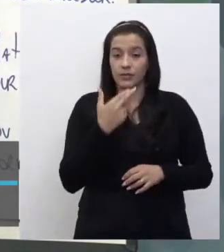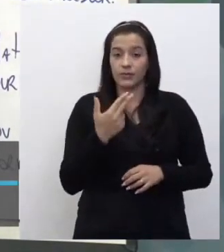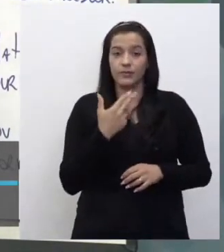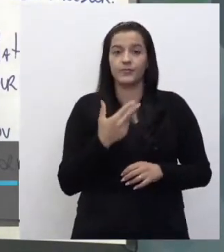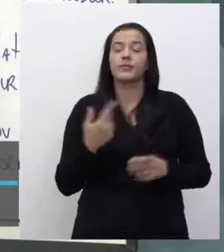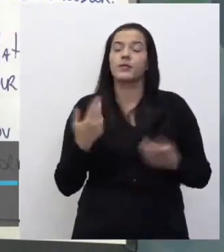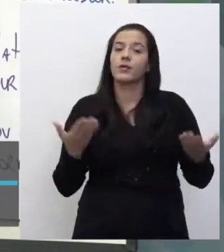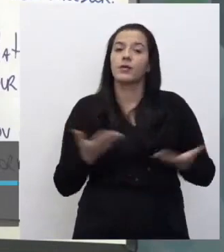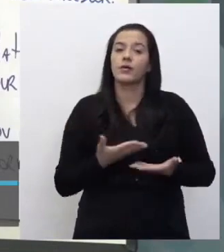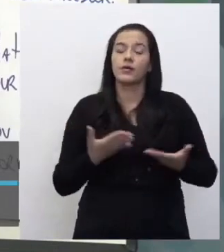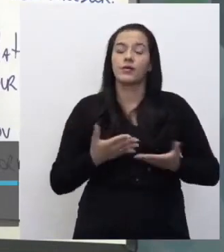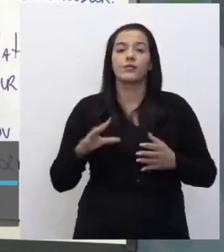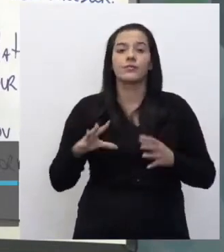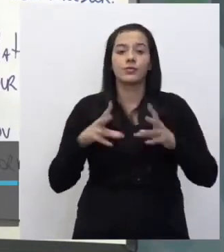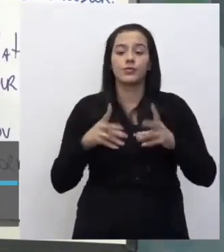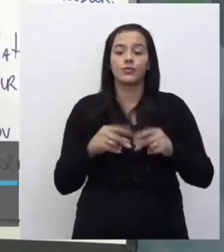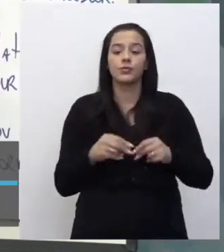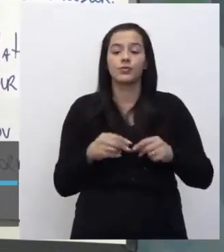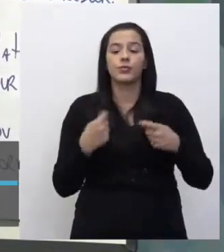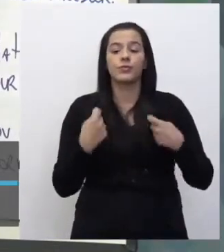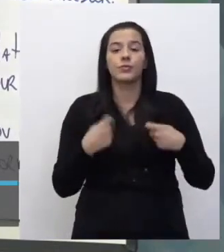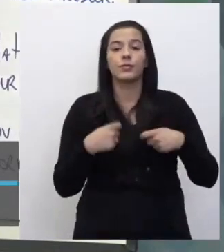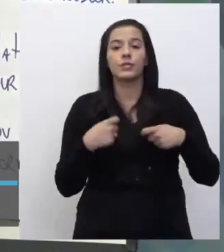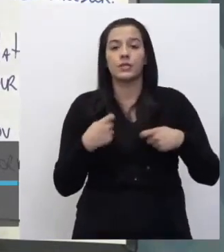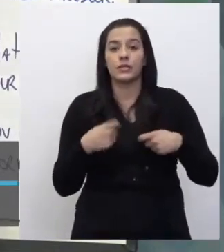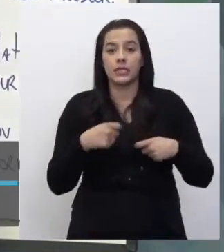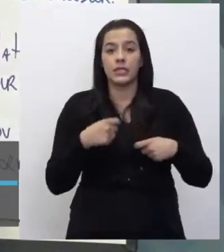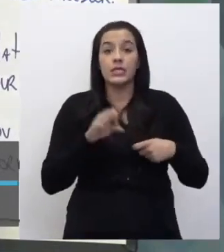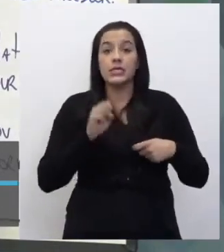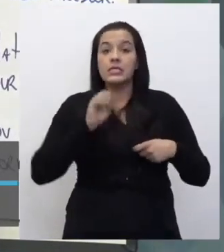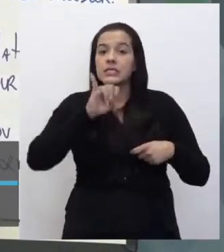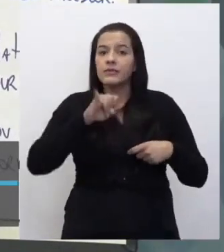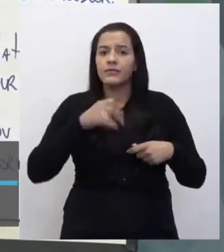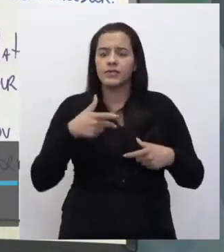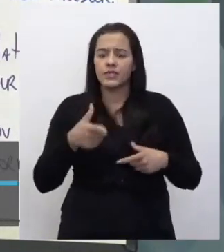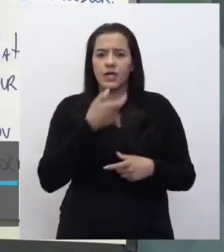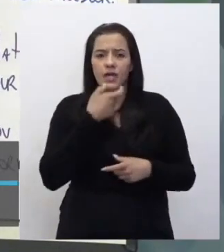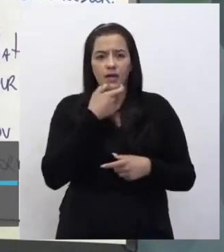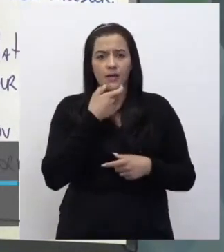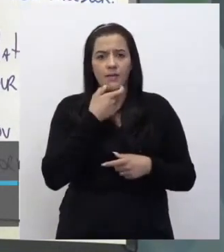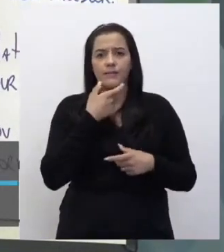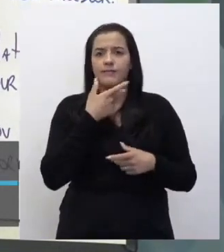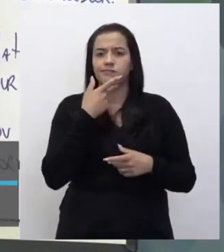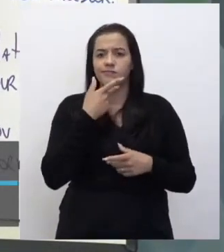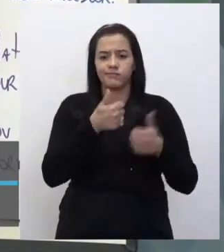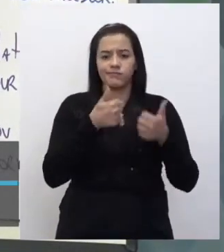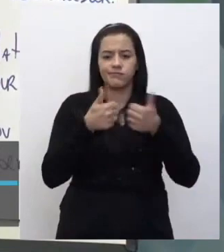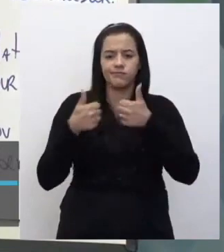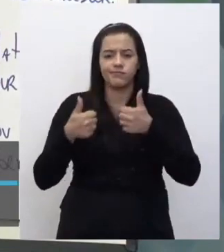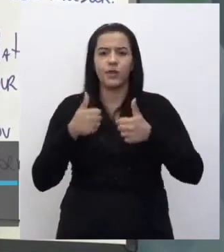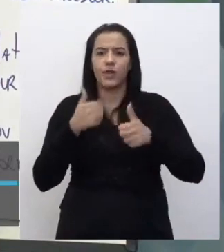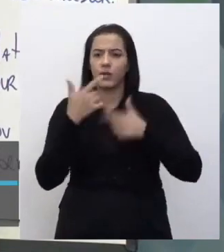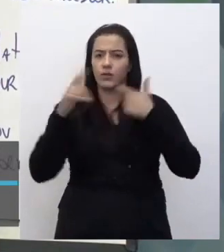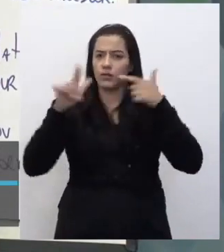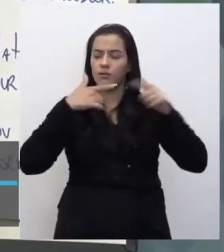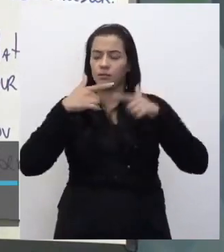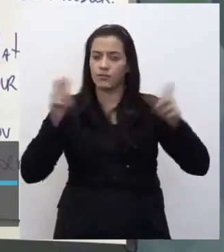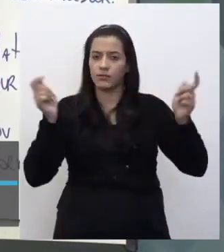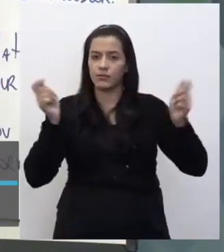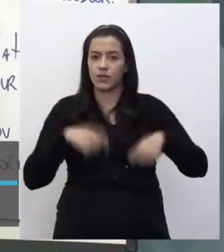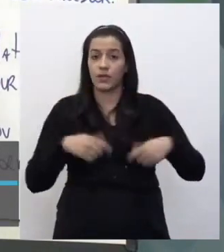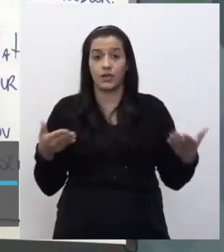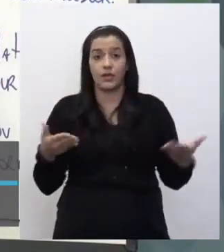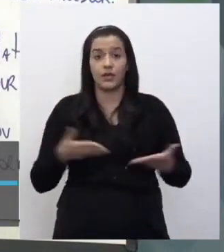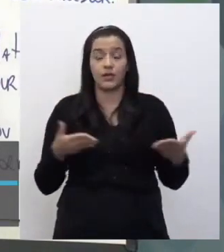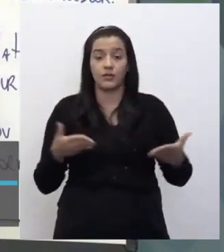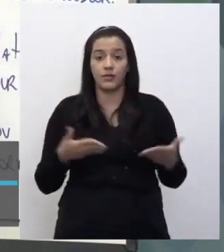gente tem que construir com todas as partes. Depois, quando a gente já dominar a língua, daí sim a gente pode desconstruí-la. Mas nesse momento não. Nesse